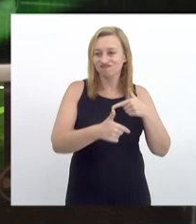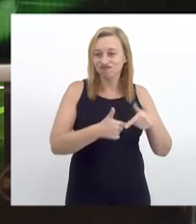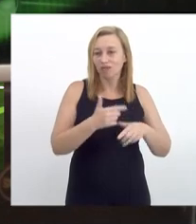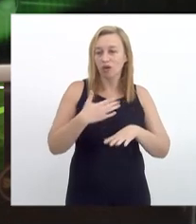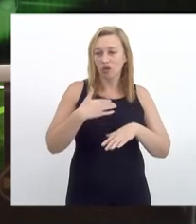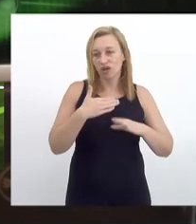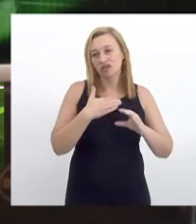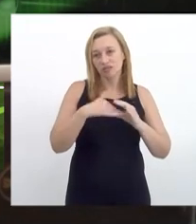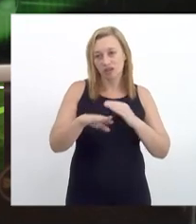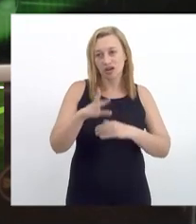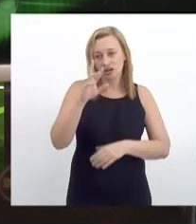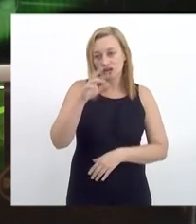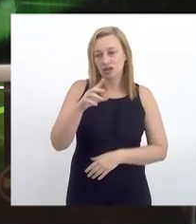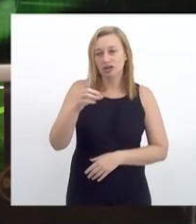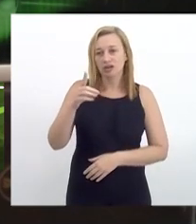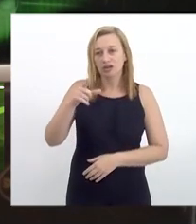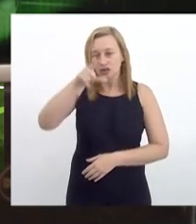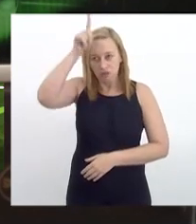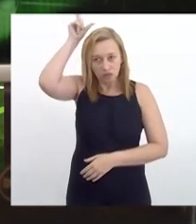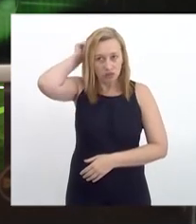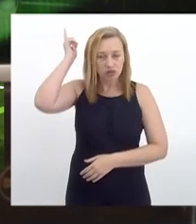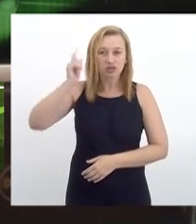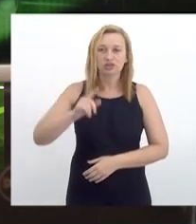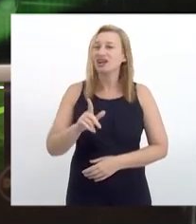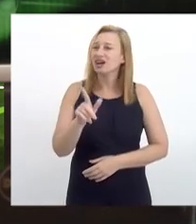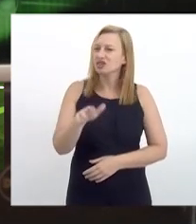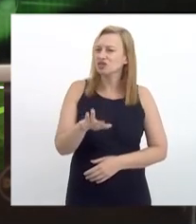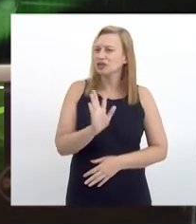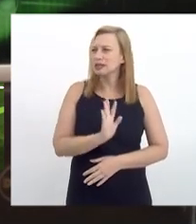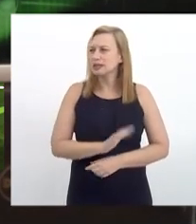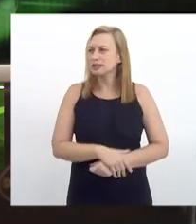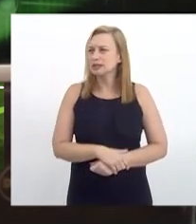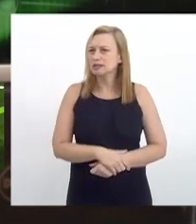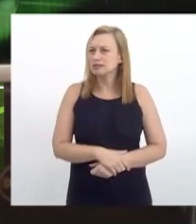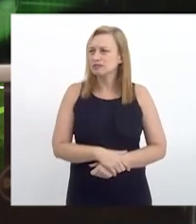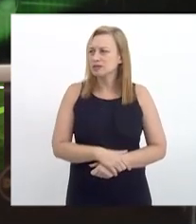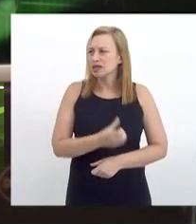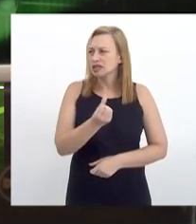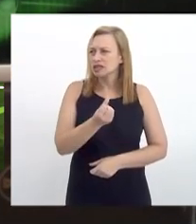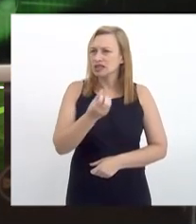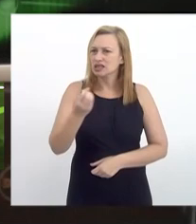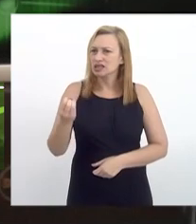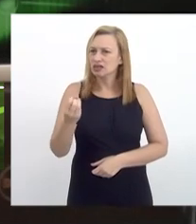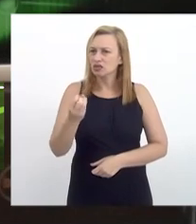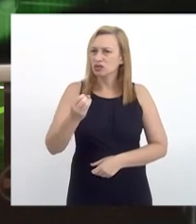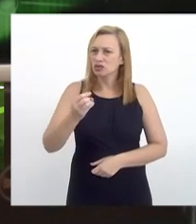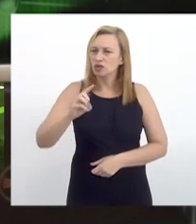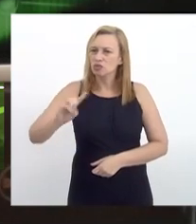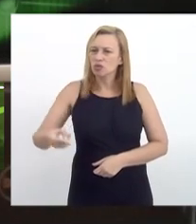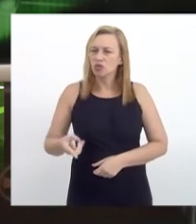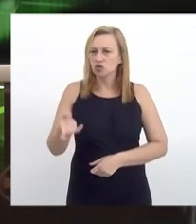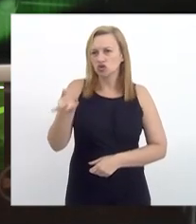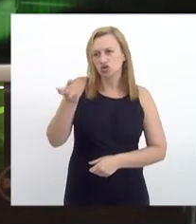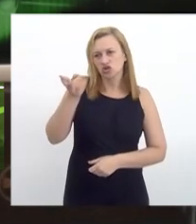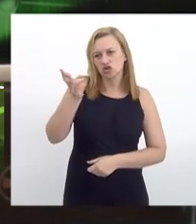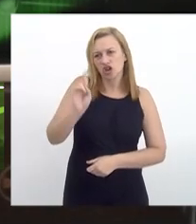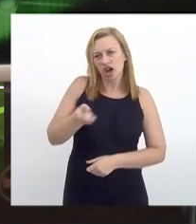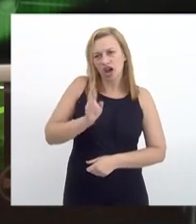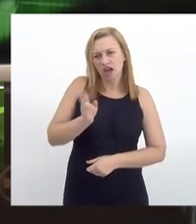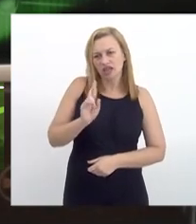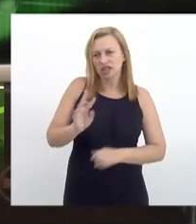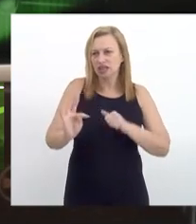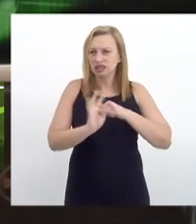Luiz o 21 a diferença são de 600 milhões de reais segundo os técnicos da fazenda